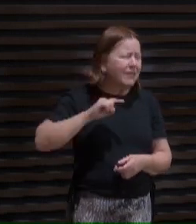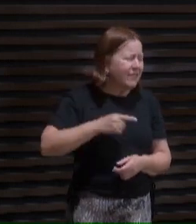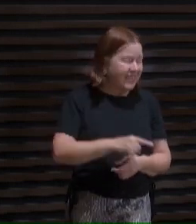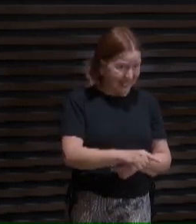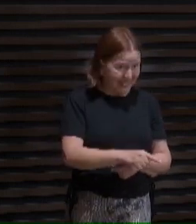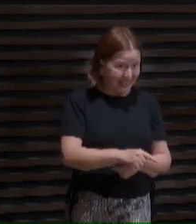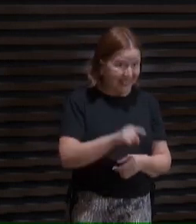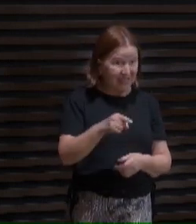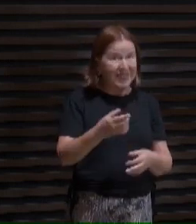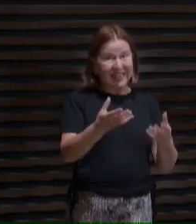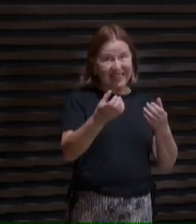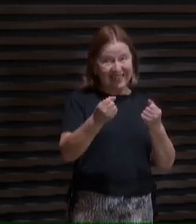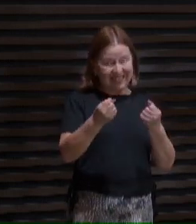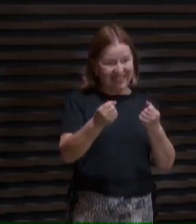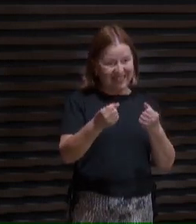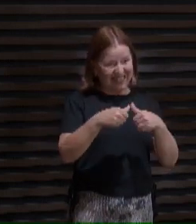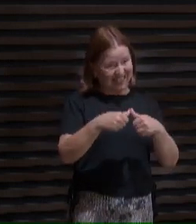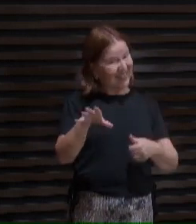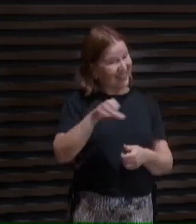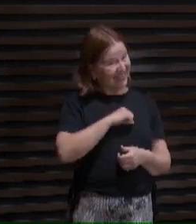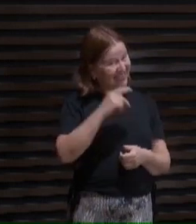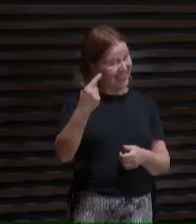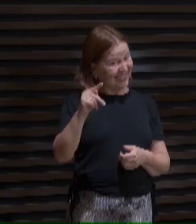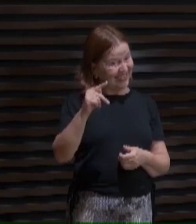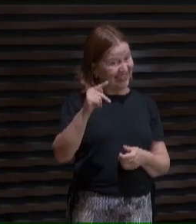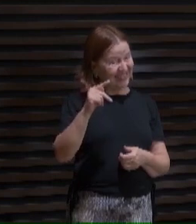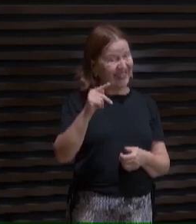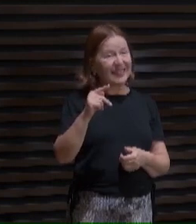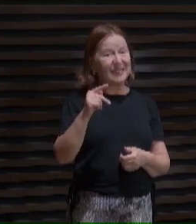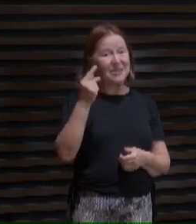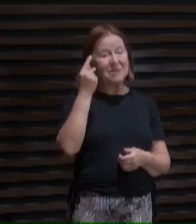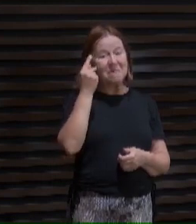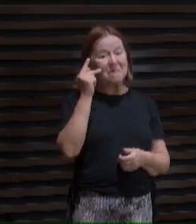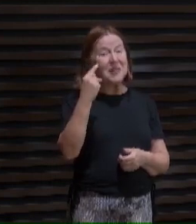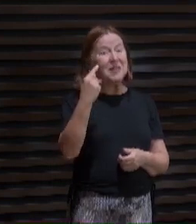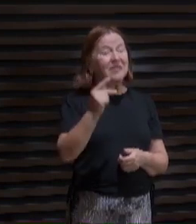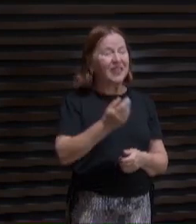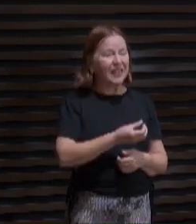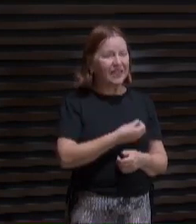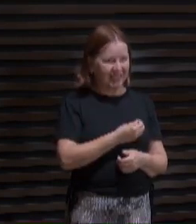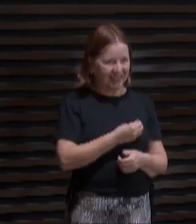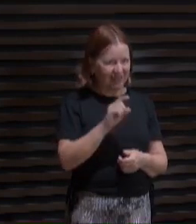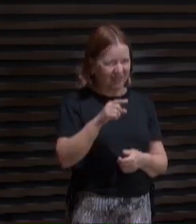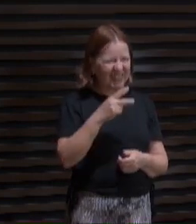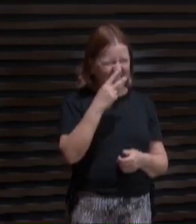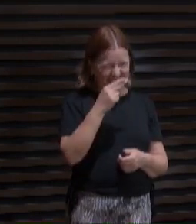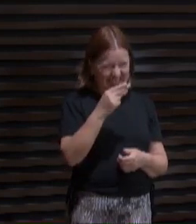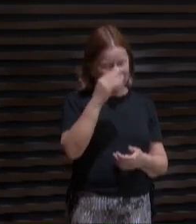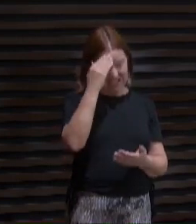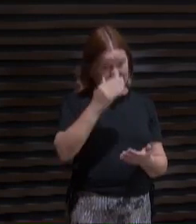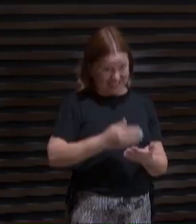amor dele para a sua vida? Você se considera um amado de Deus?